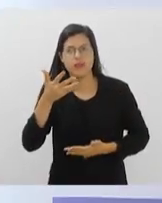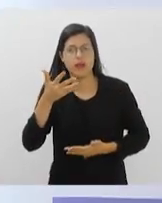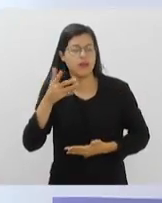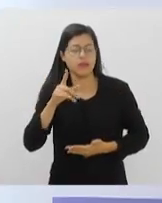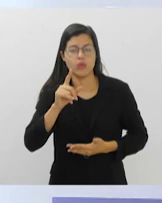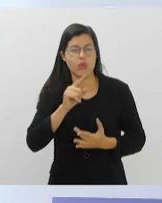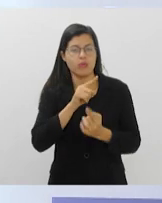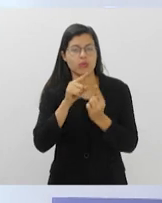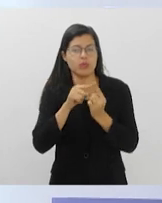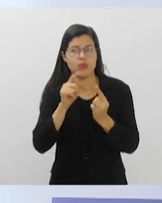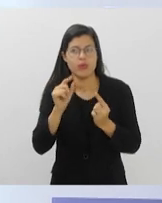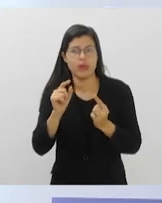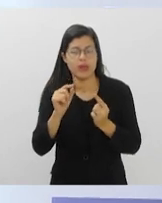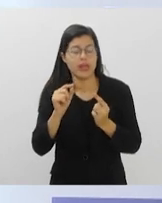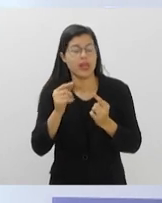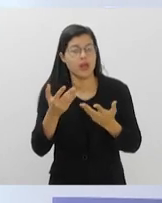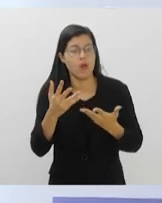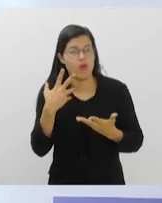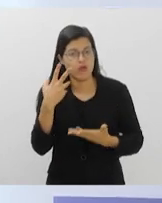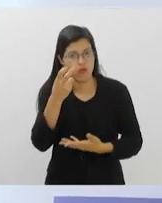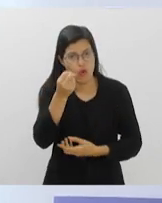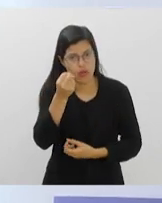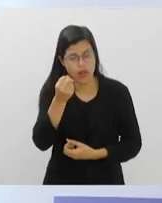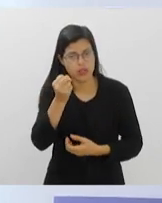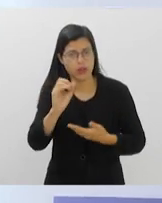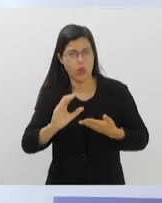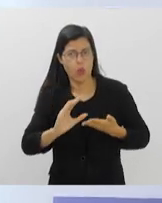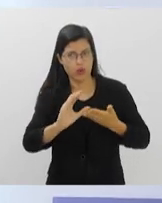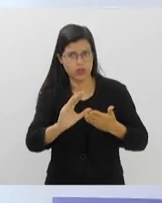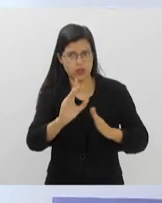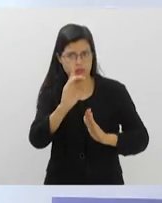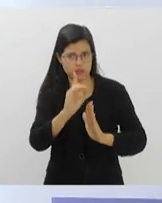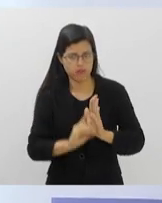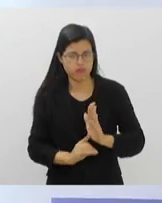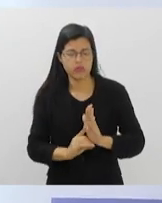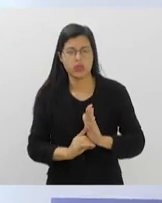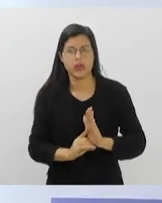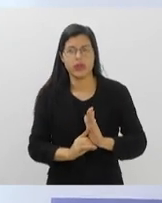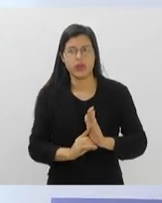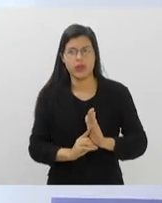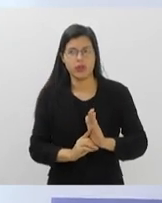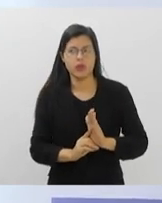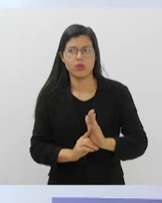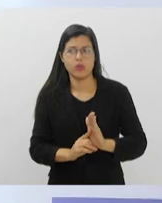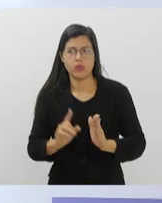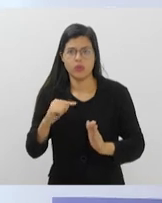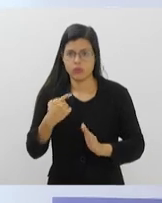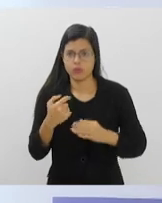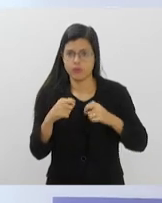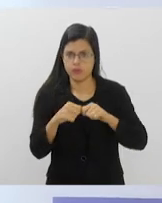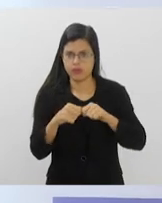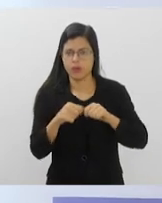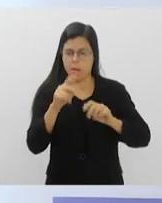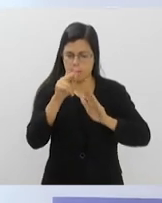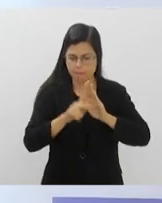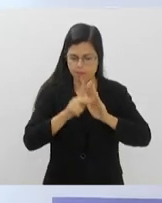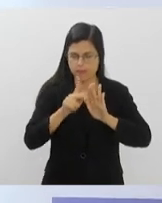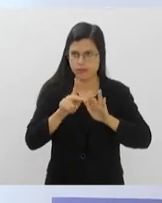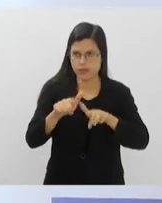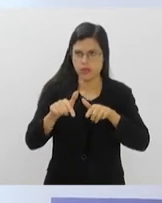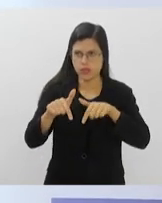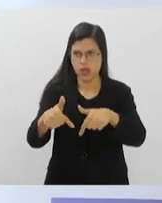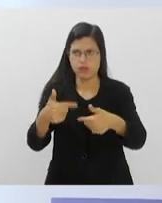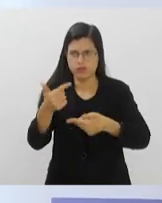de de eh fortalecer os conselhos de direitos essa demanda aqui né Estamos fazendo um plano de trabalho tiju eu não